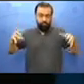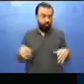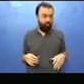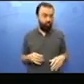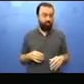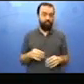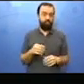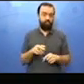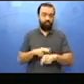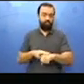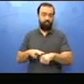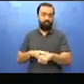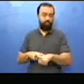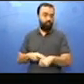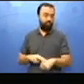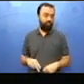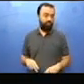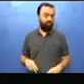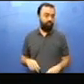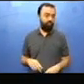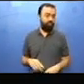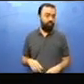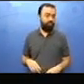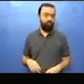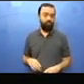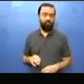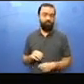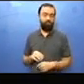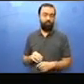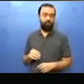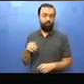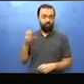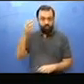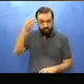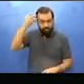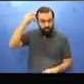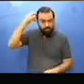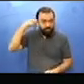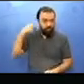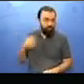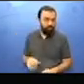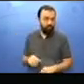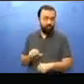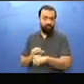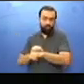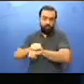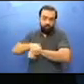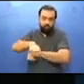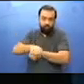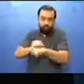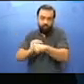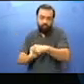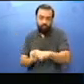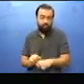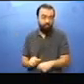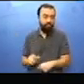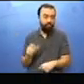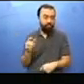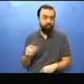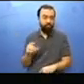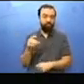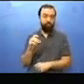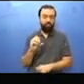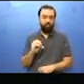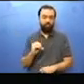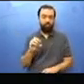tartaruga verde, esta é a tartaruga de pente, esta é a tartaruga de couro e esta é a tartaruga oliva.